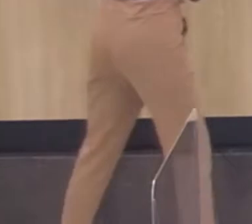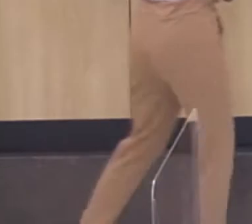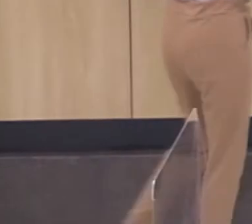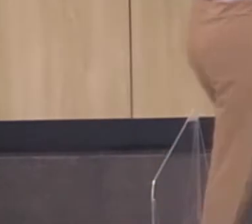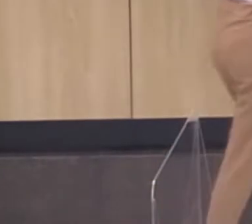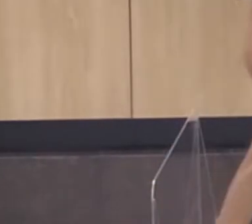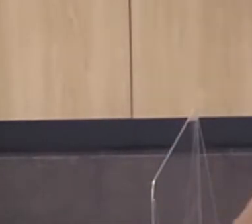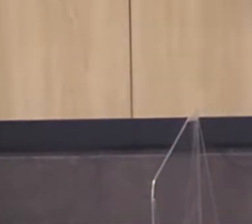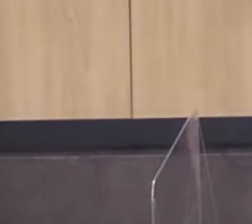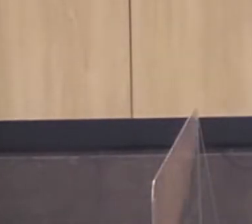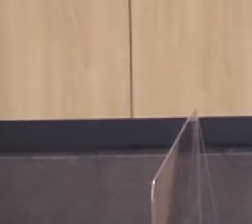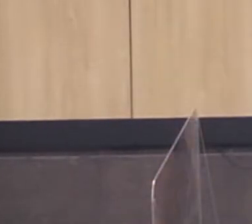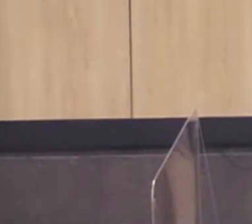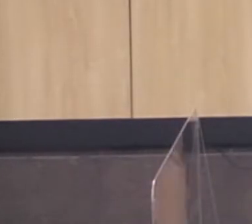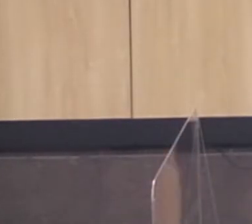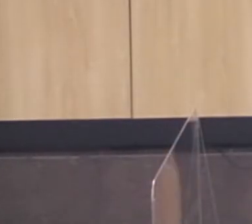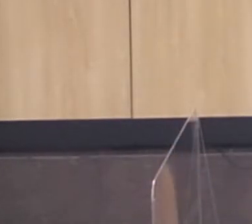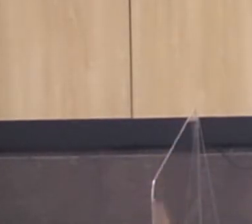G1